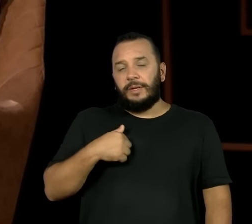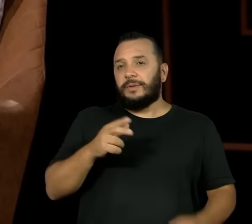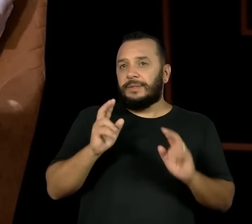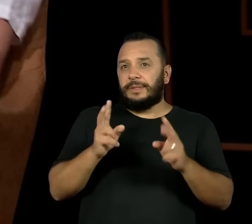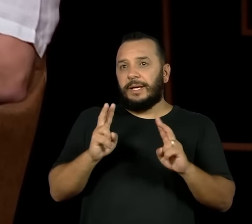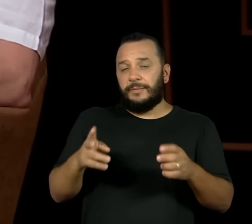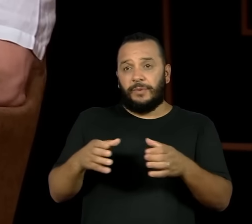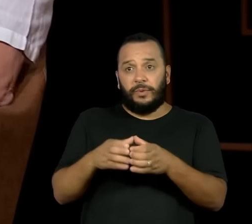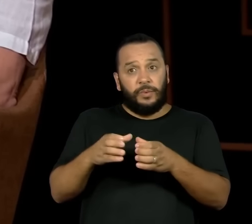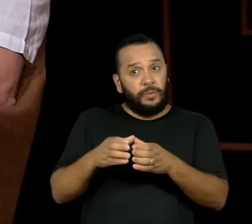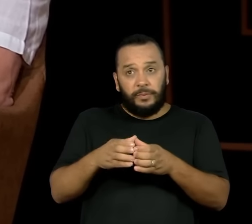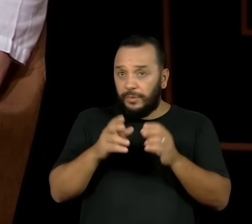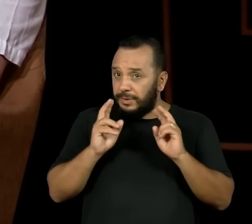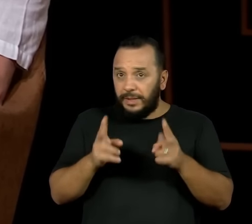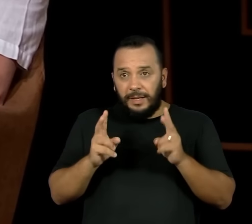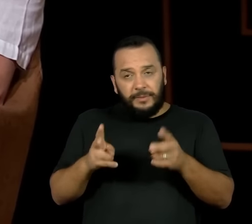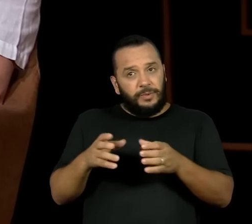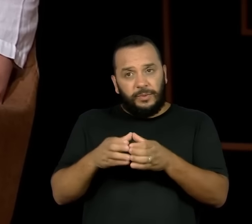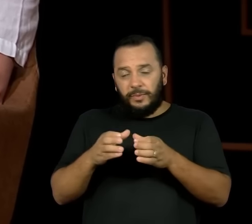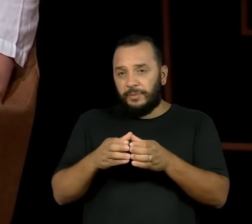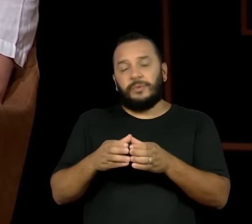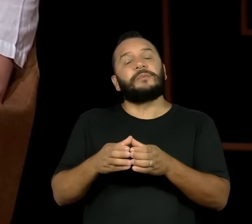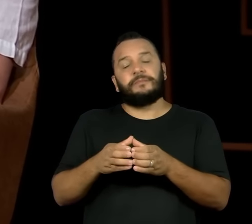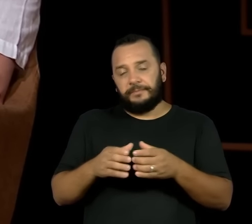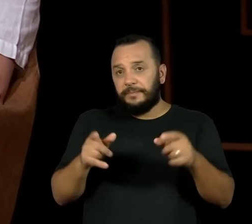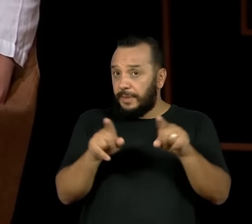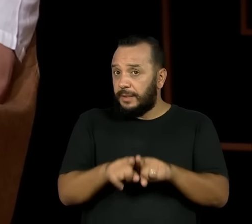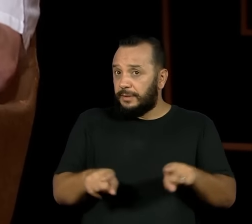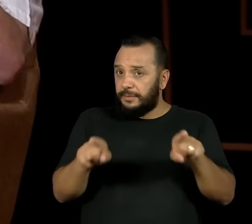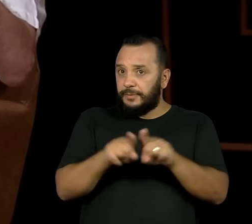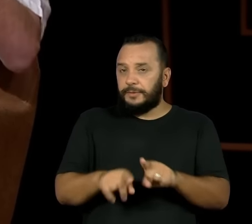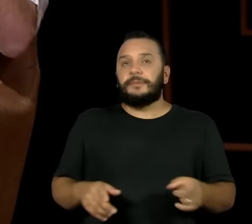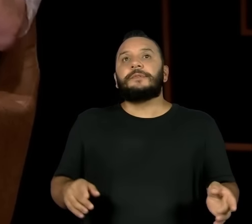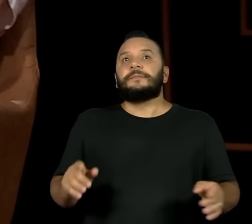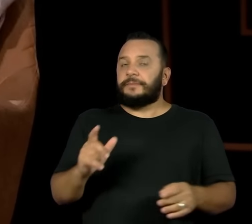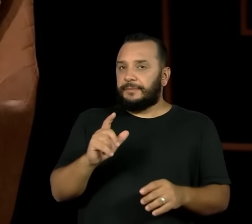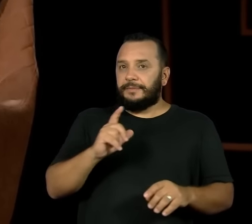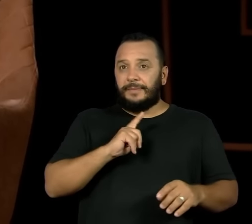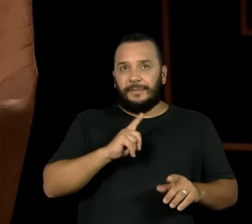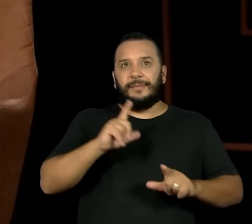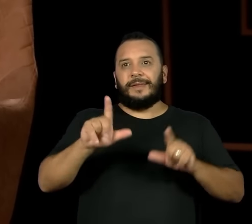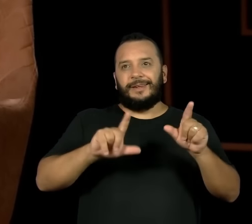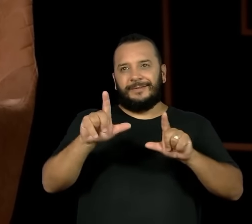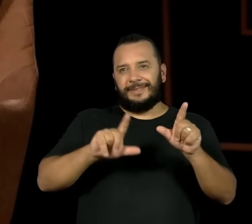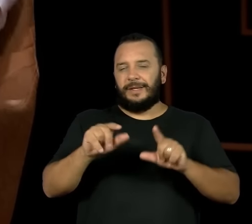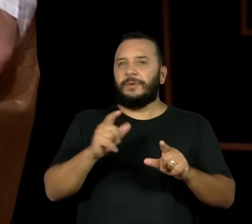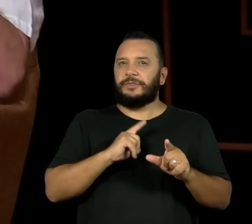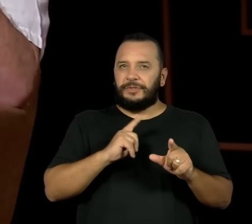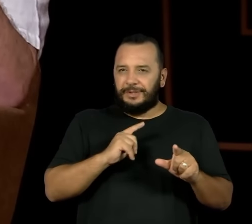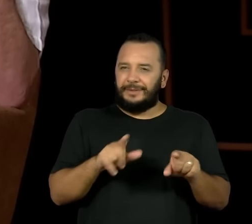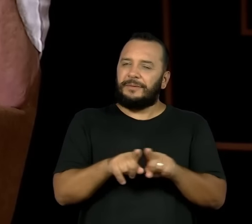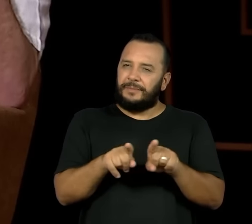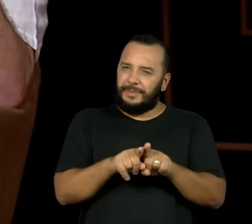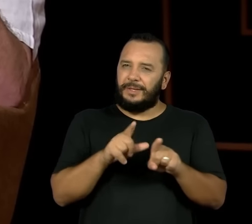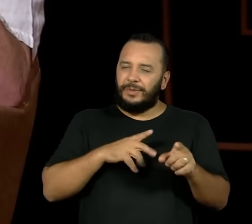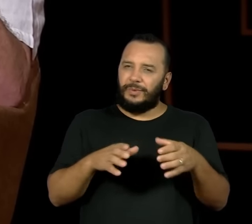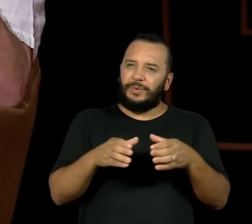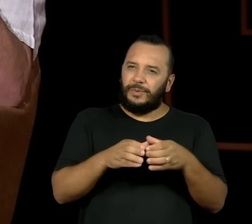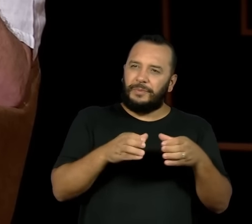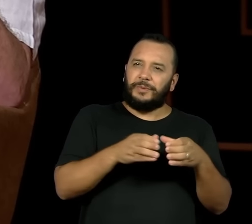uhum e e na televisão eu tive assim grupos recorrentes uhum né